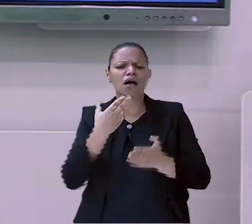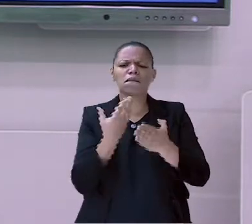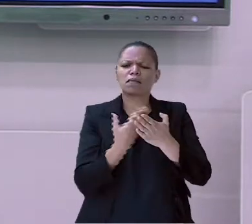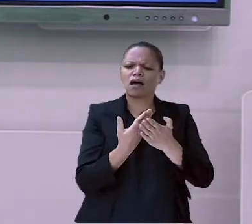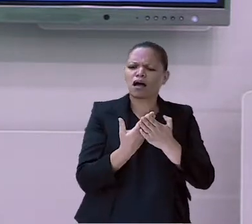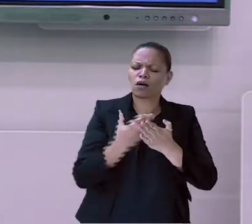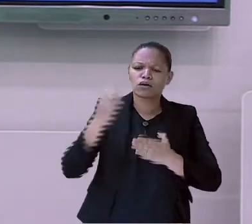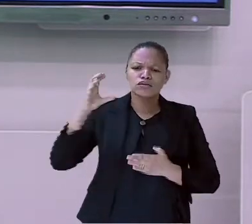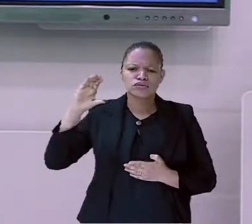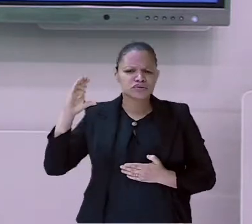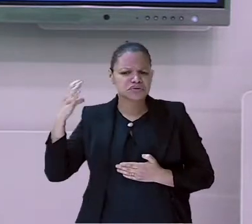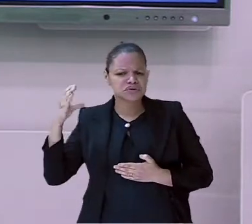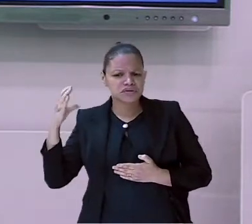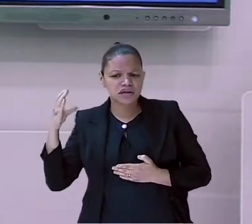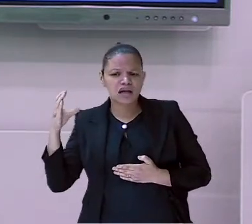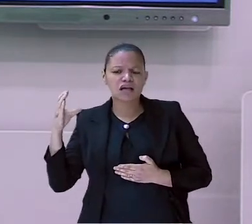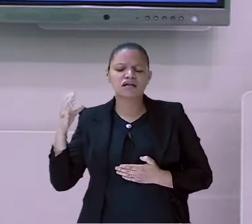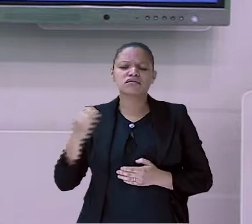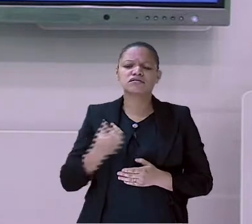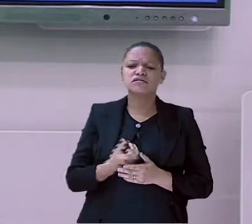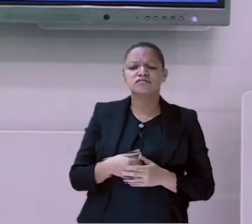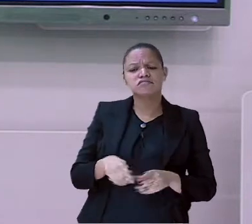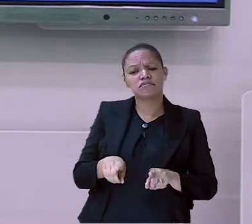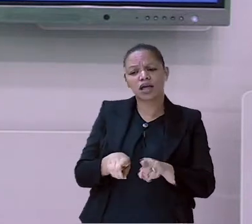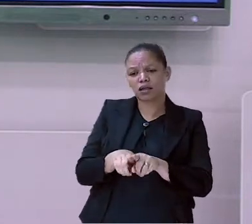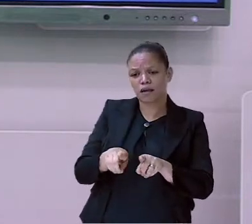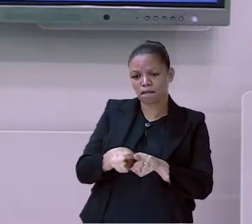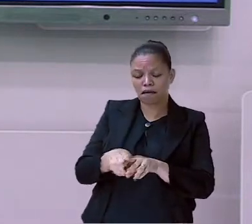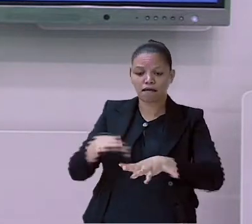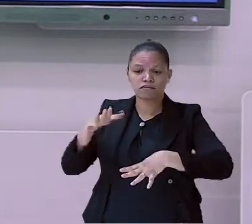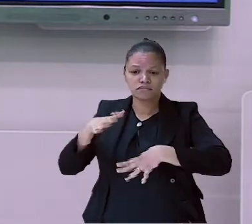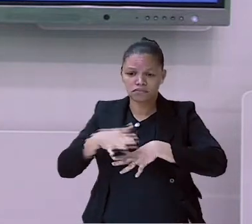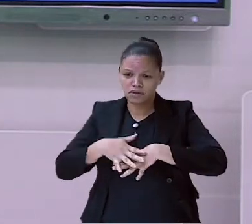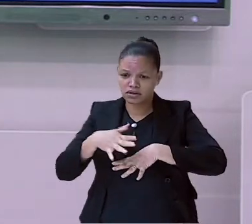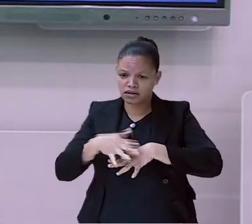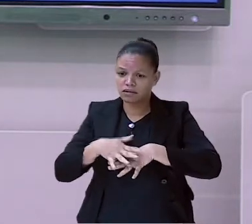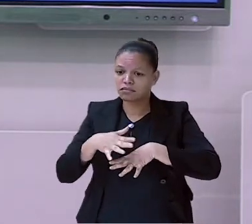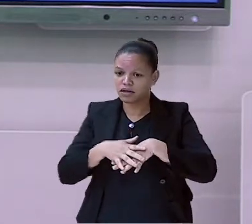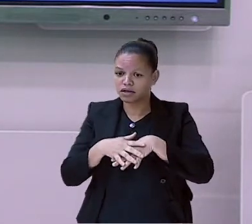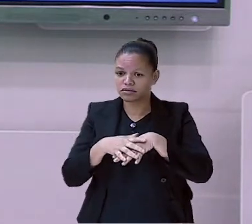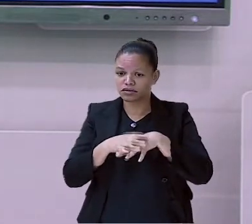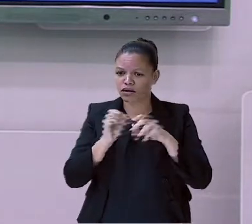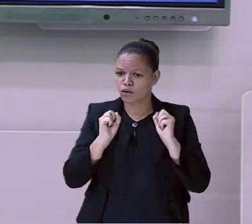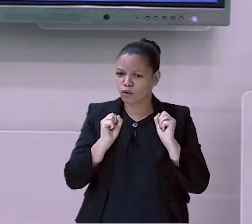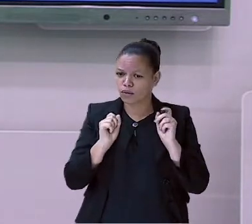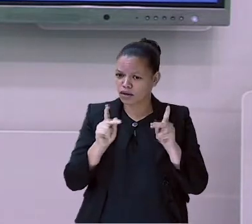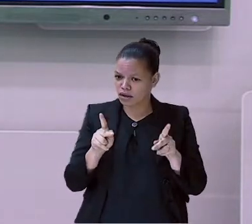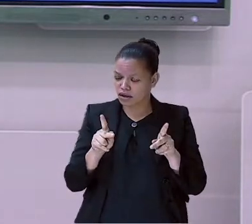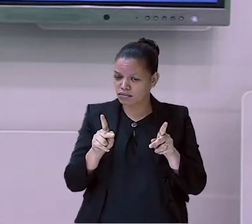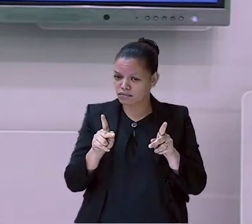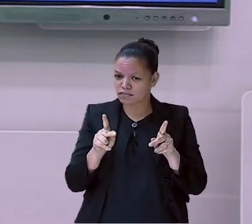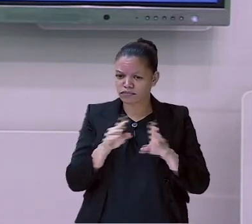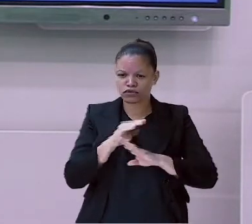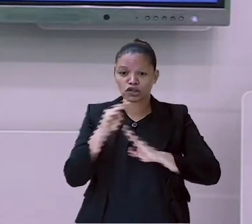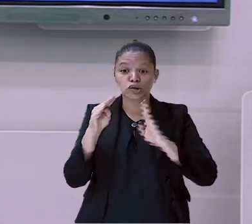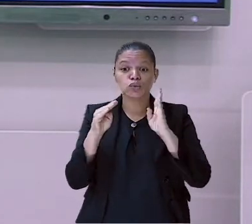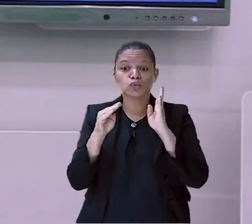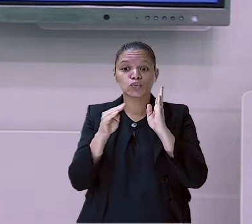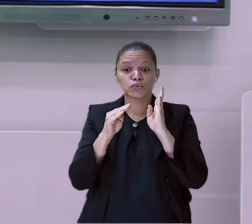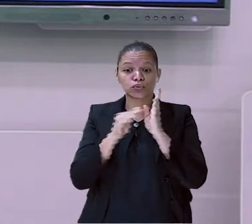tabelas. Então, tudo aquilo que é colocado, olha, dentro de um quadro,